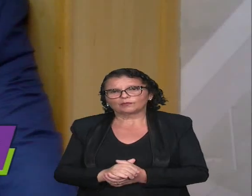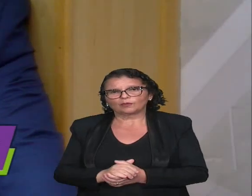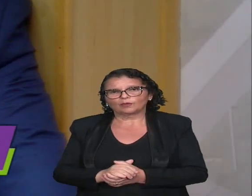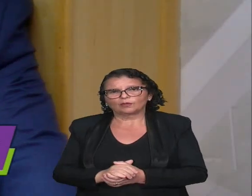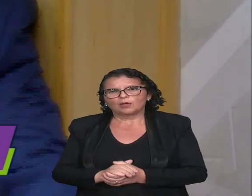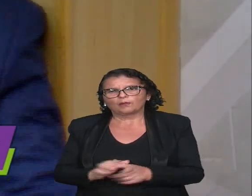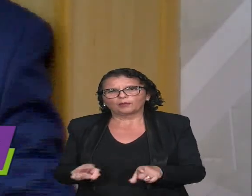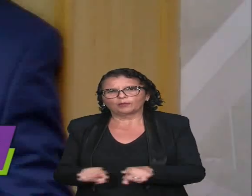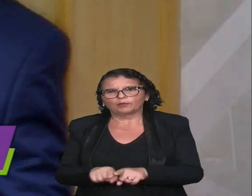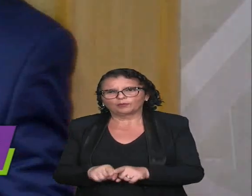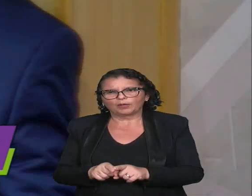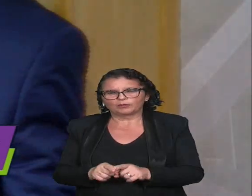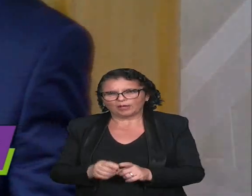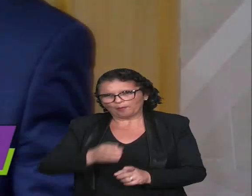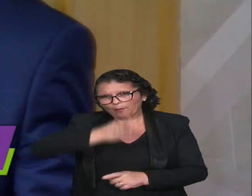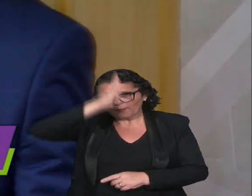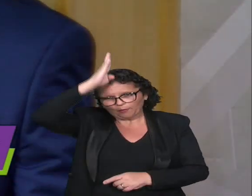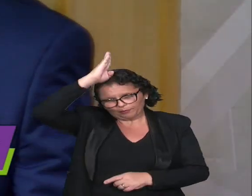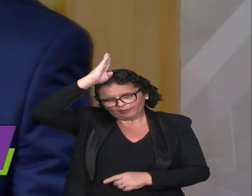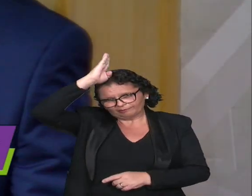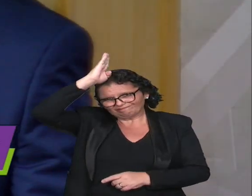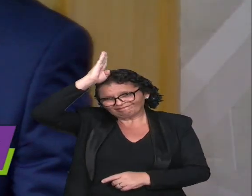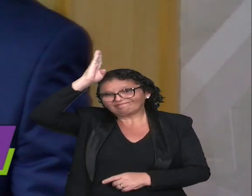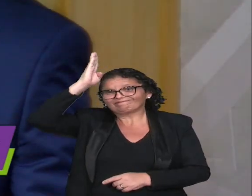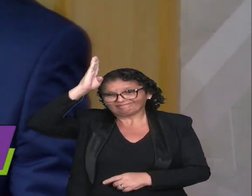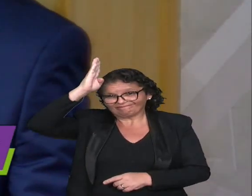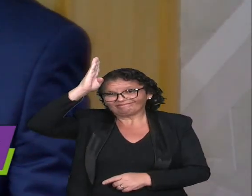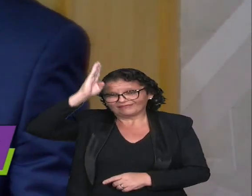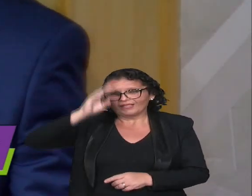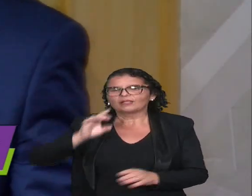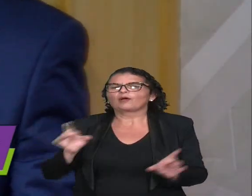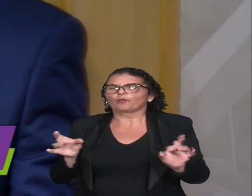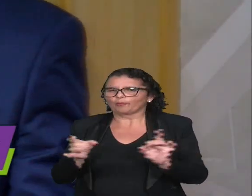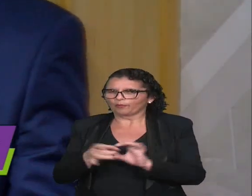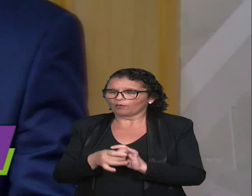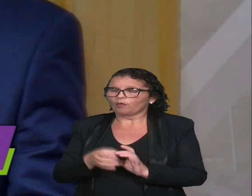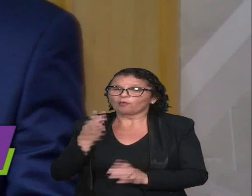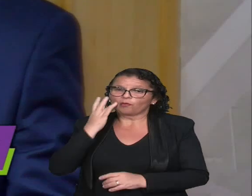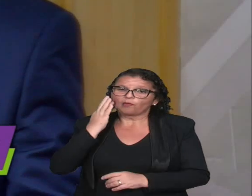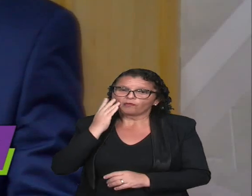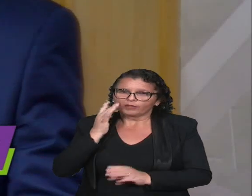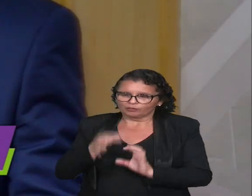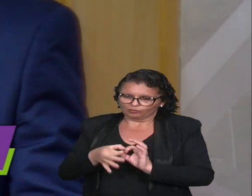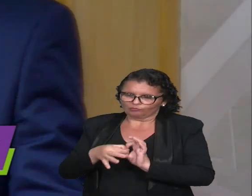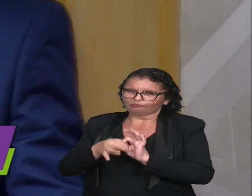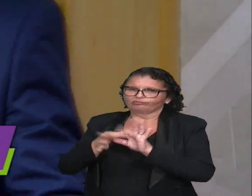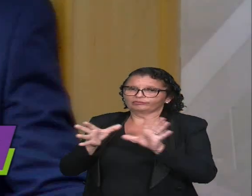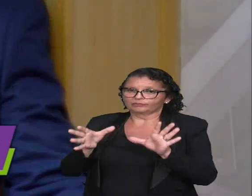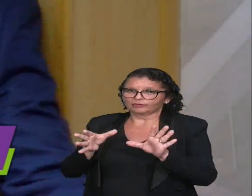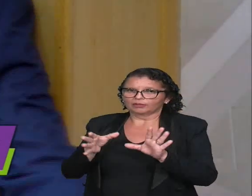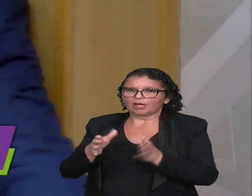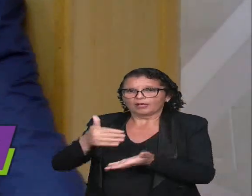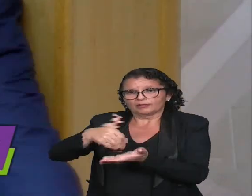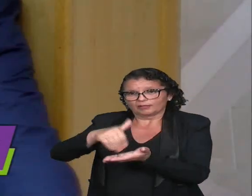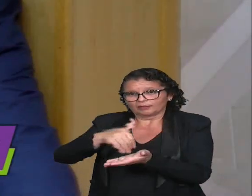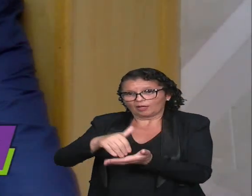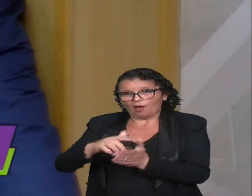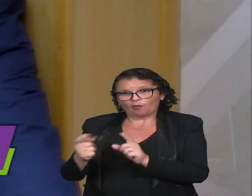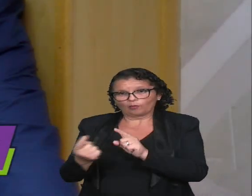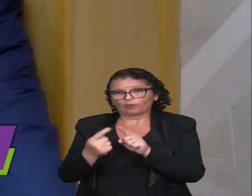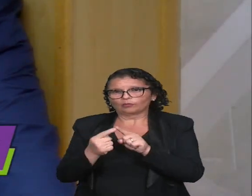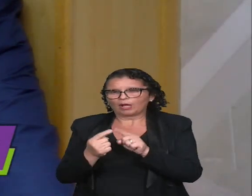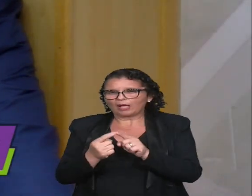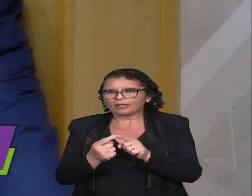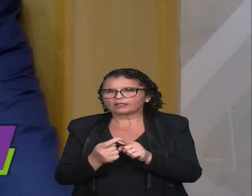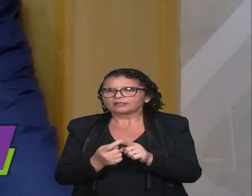né uma unidade do Corpo de Bombeiros Então já está autorizado pelo Governador o secretário já entrou em contato com o governo